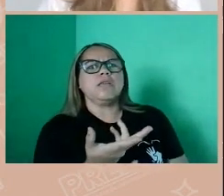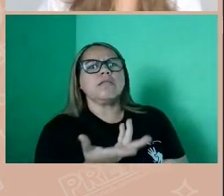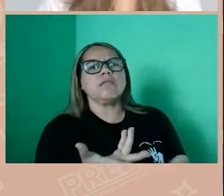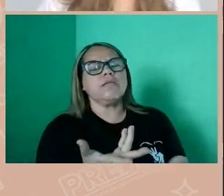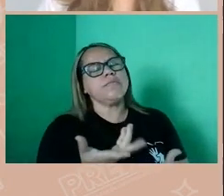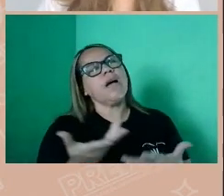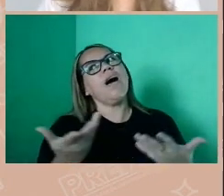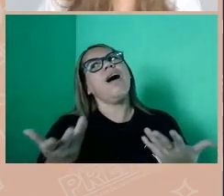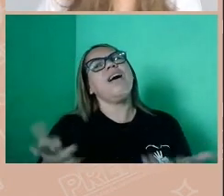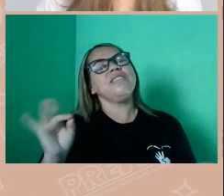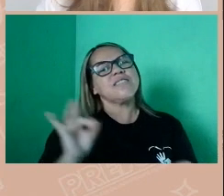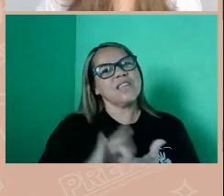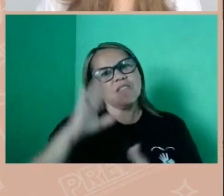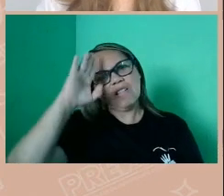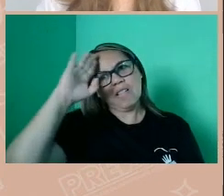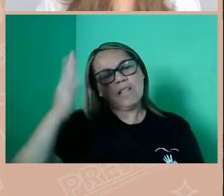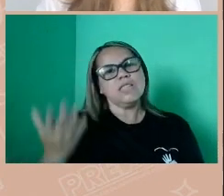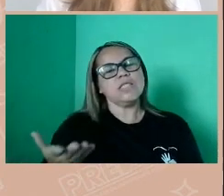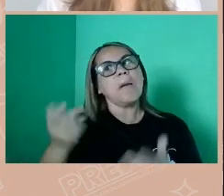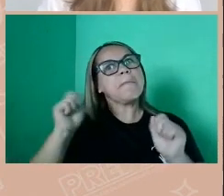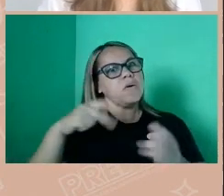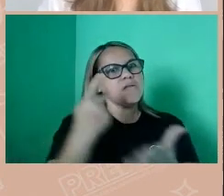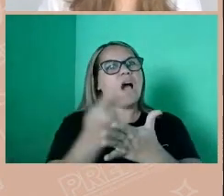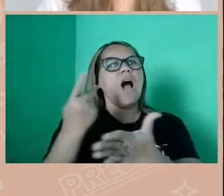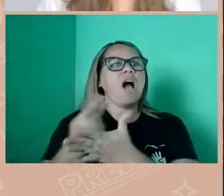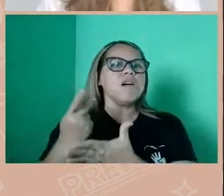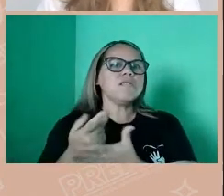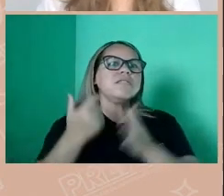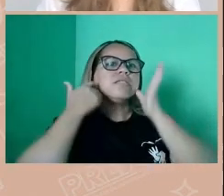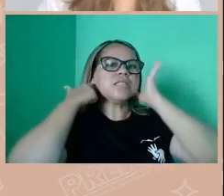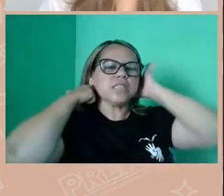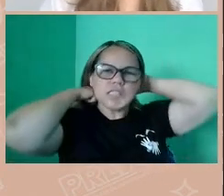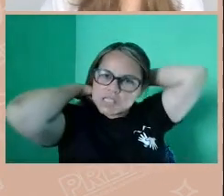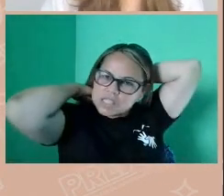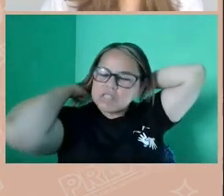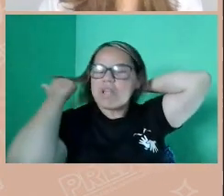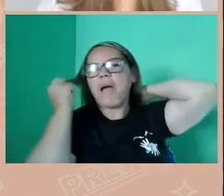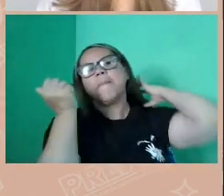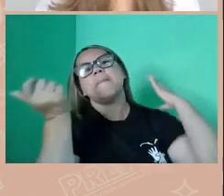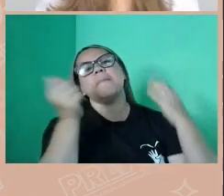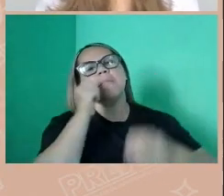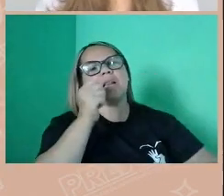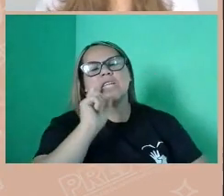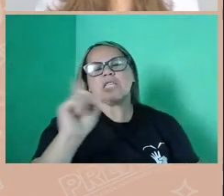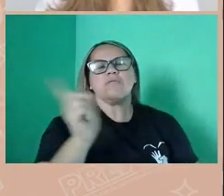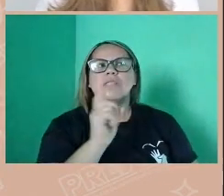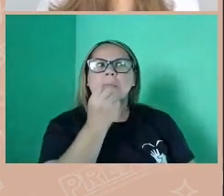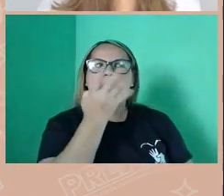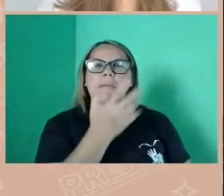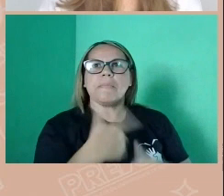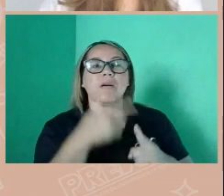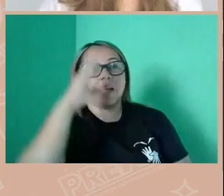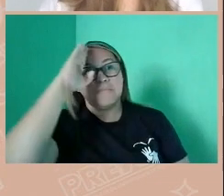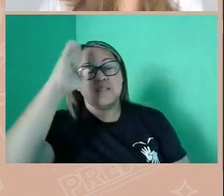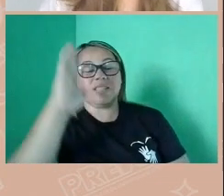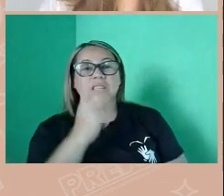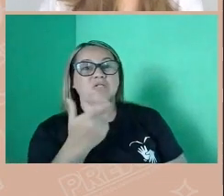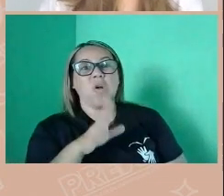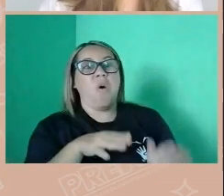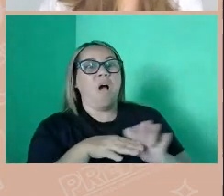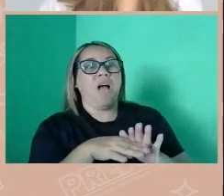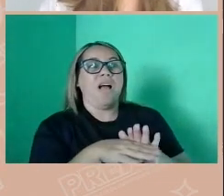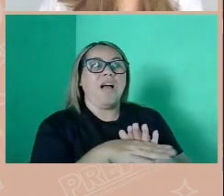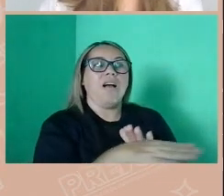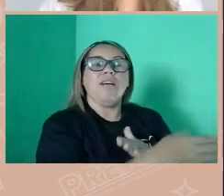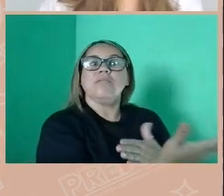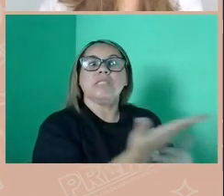sim né gente eles falam que pode ocorrer das mulheres não serem bem tratadas porque os soldados não estão preparados para lidar com elas e